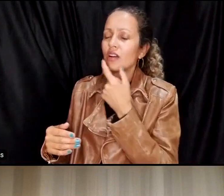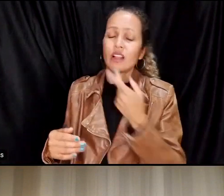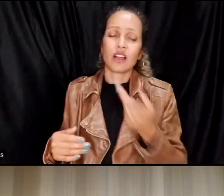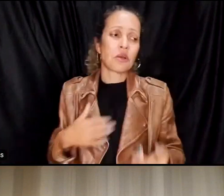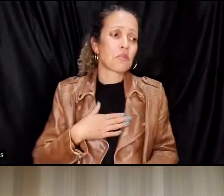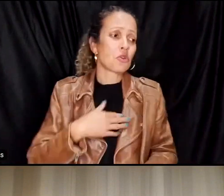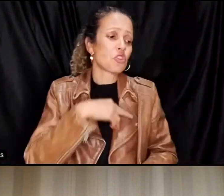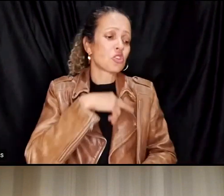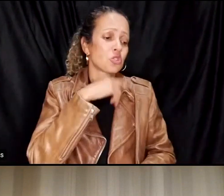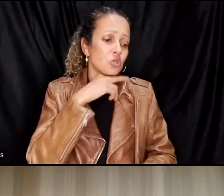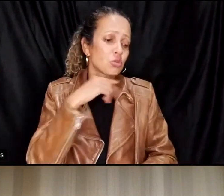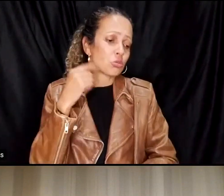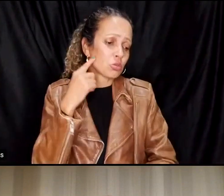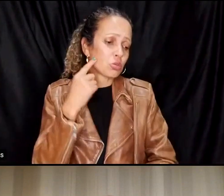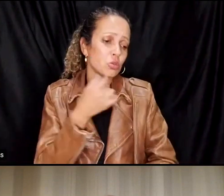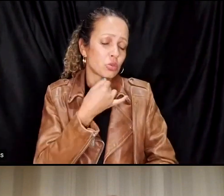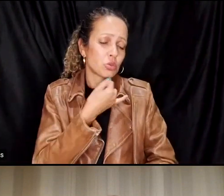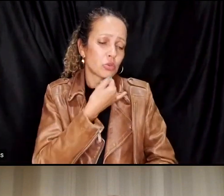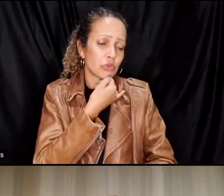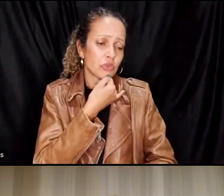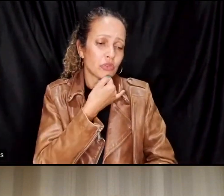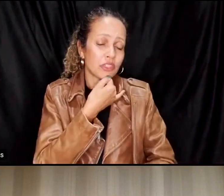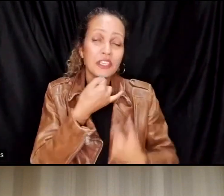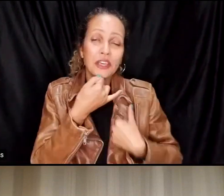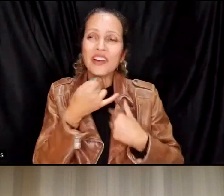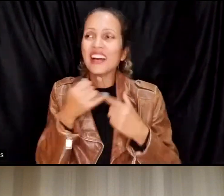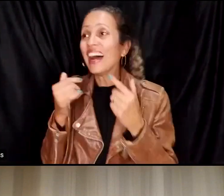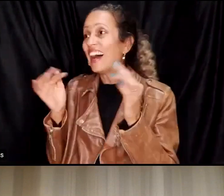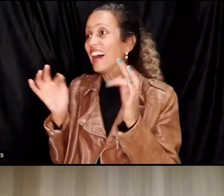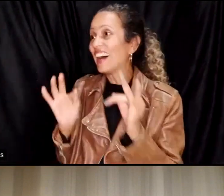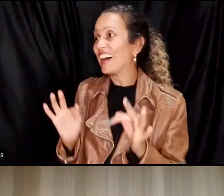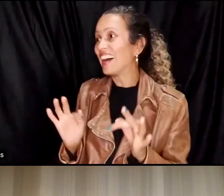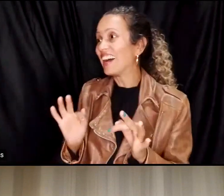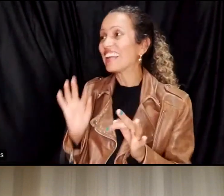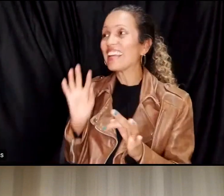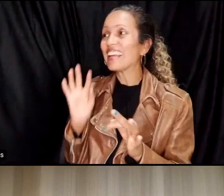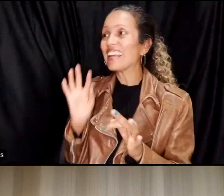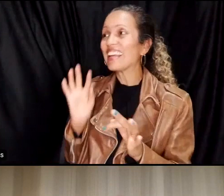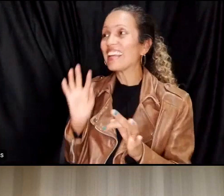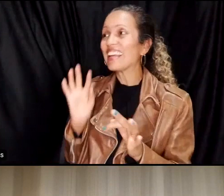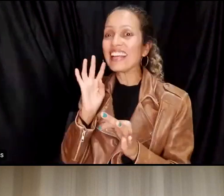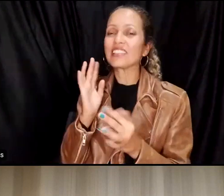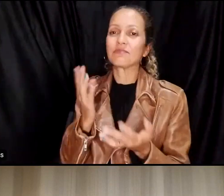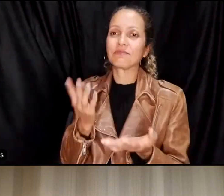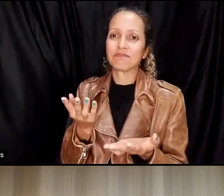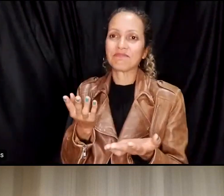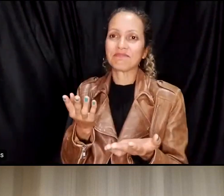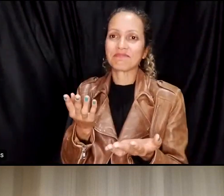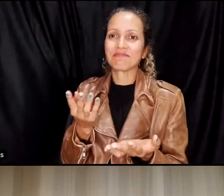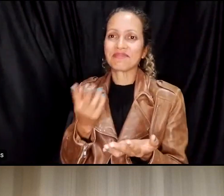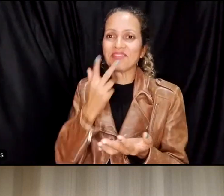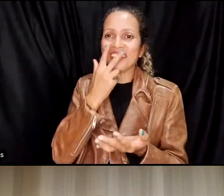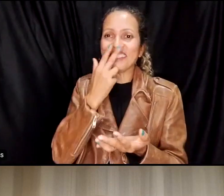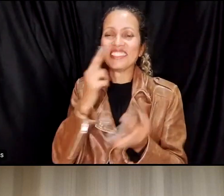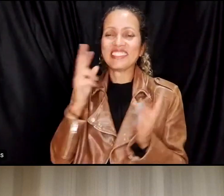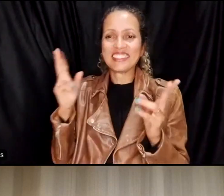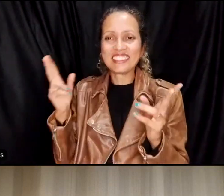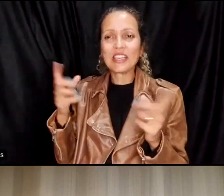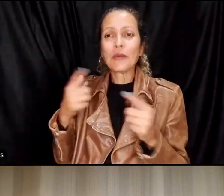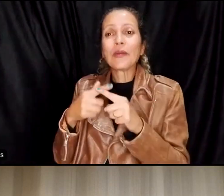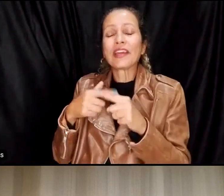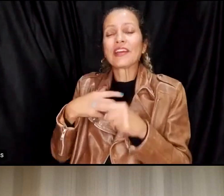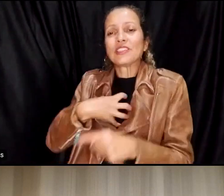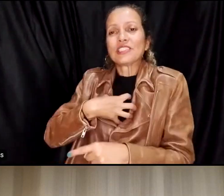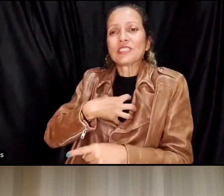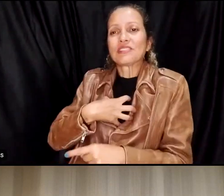olho e falo assim, nasceu surdo, nossa, que incrível, você pode aprender Libras, você pode se comunicar